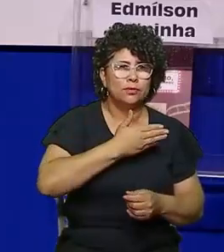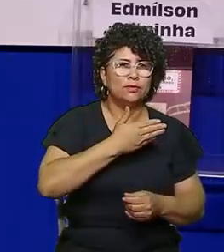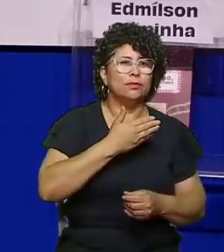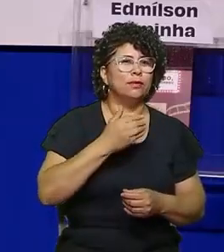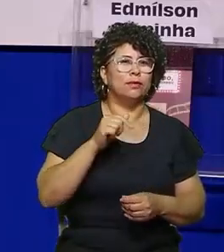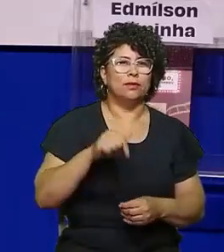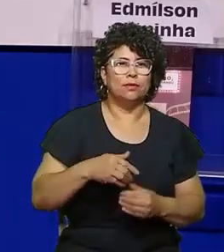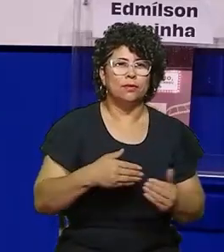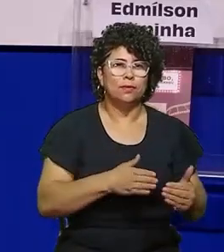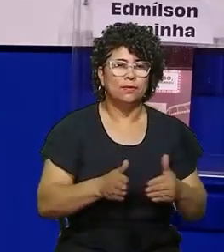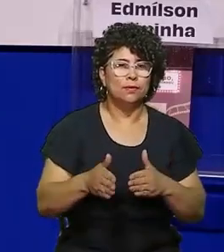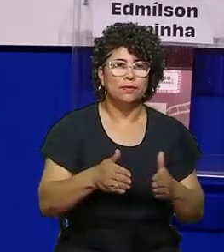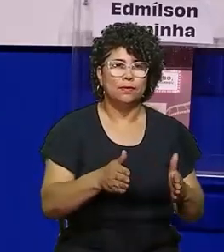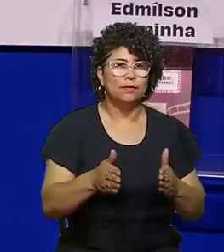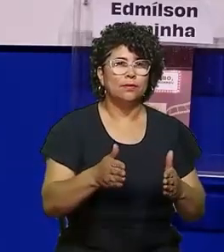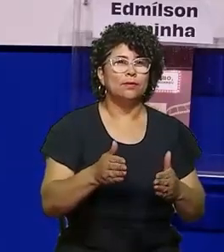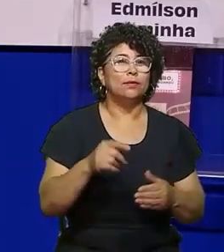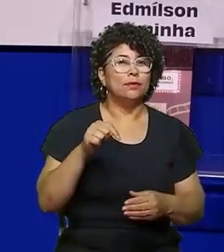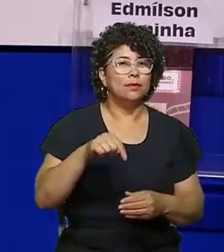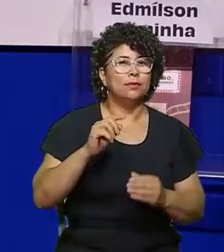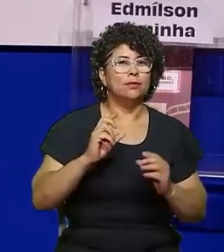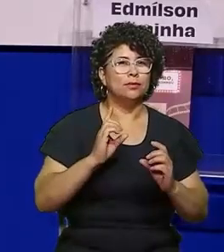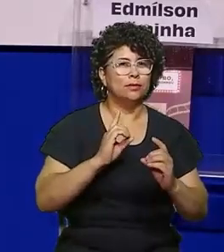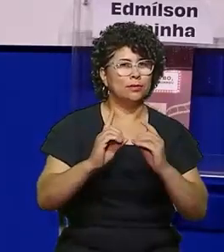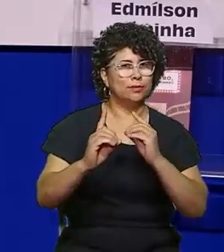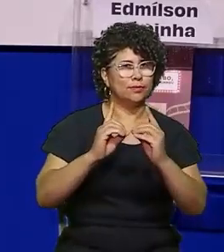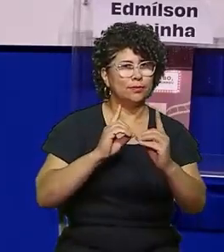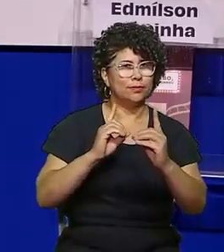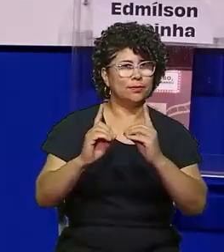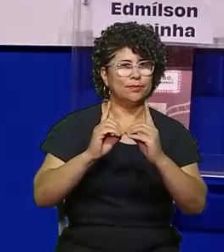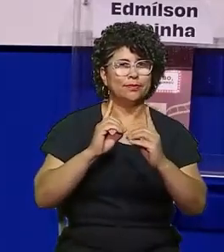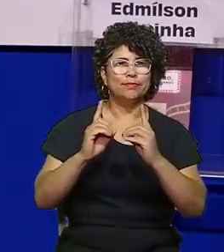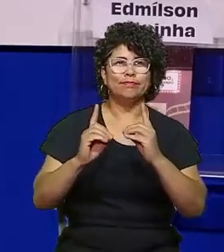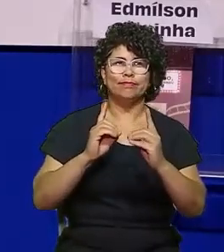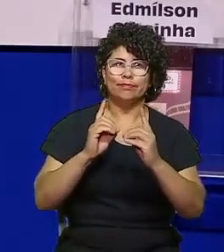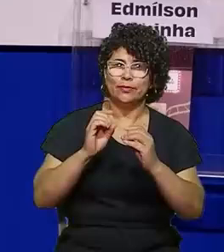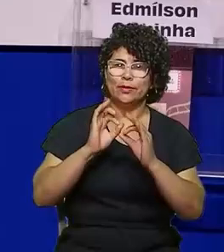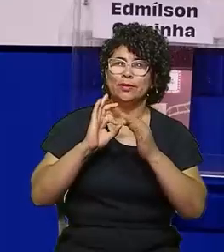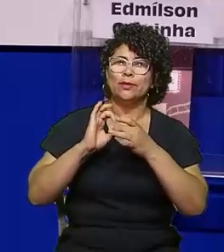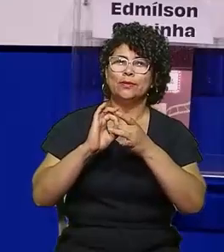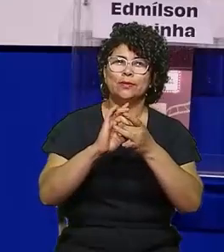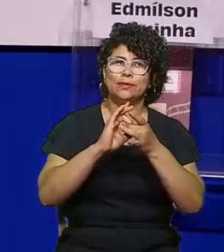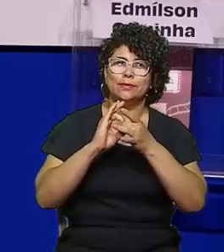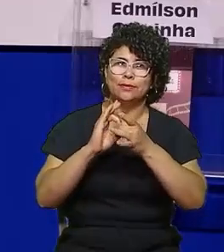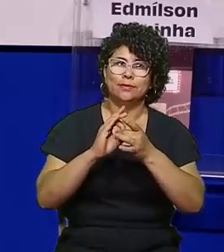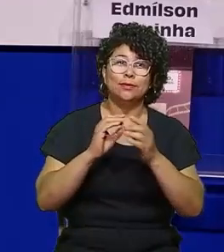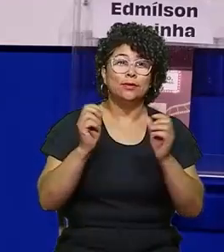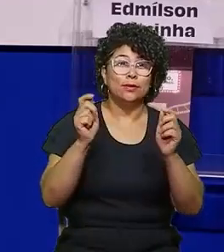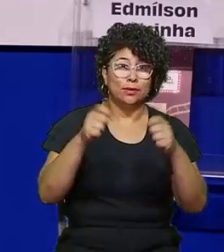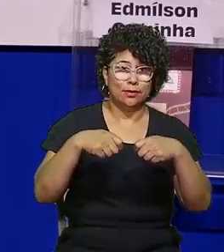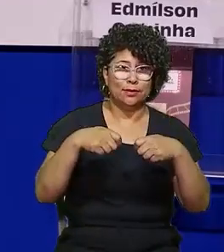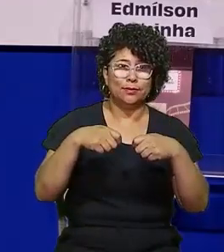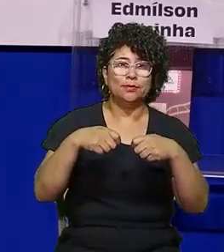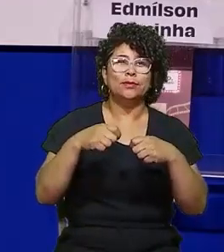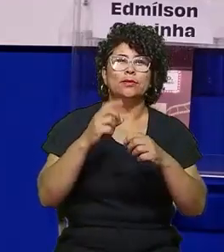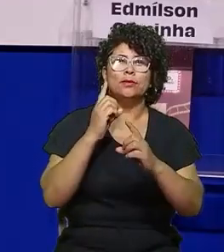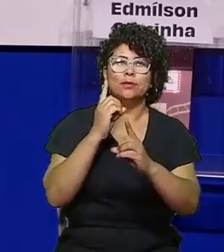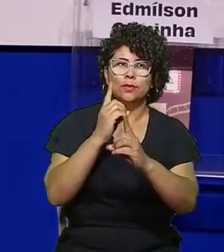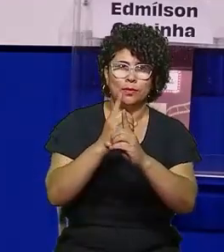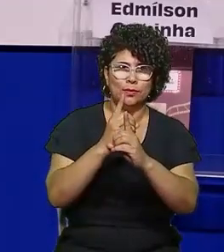nos mostra, esse caminho do diálogo, da comunhão, que é possível encontrar a